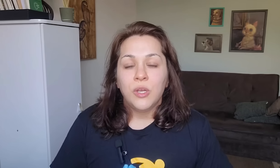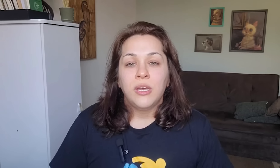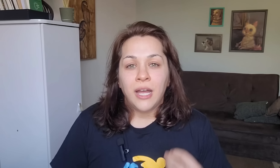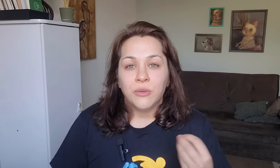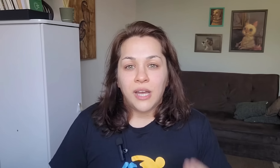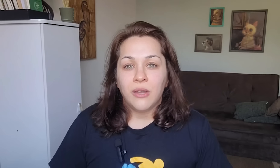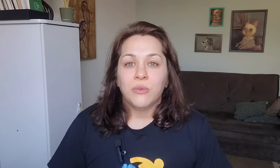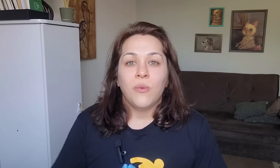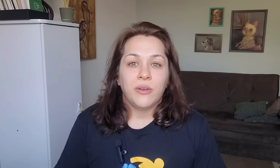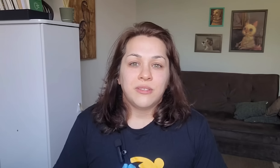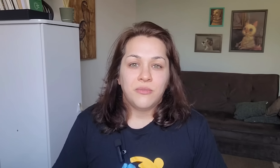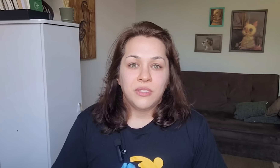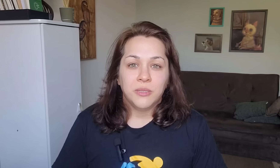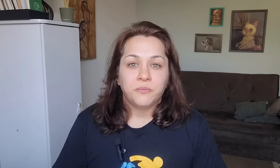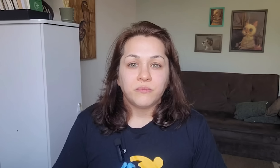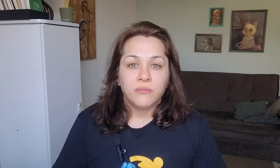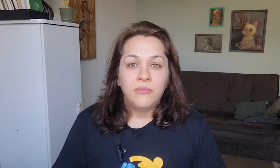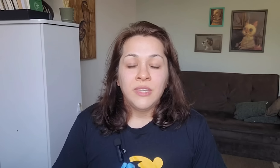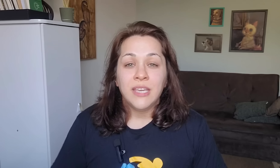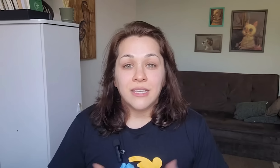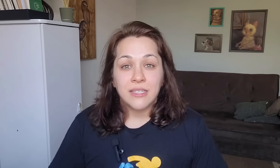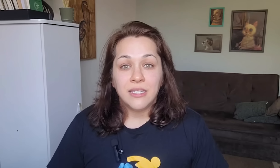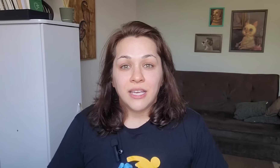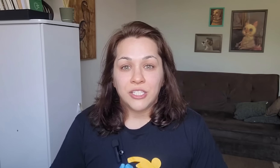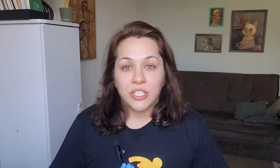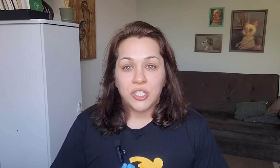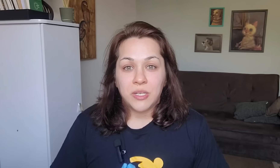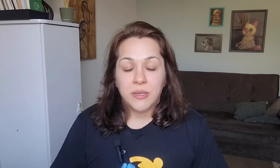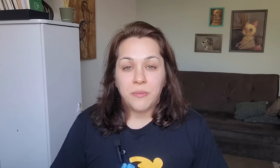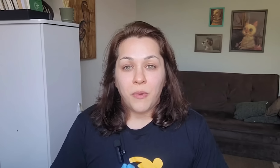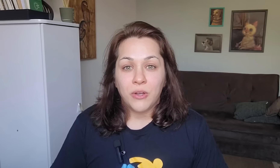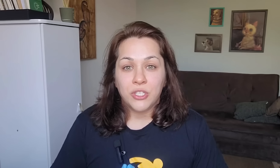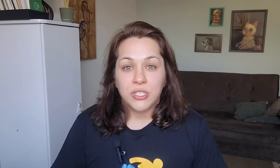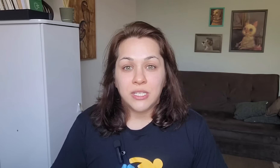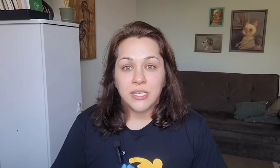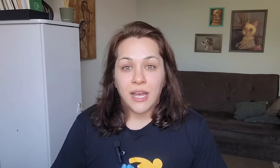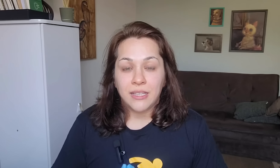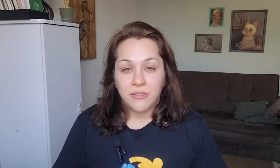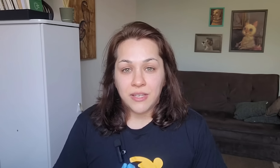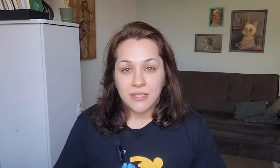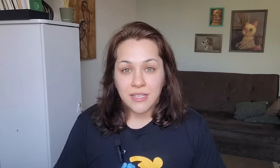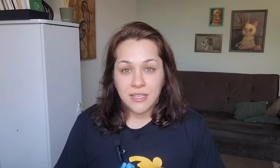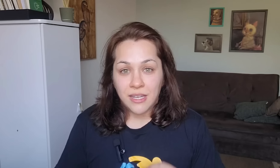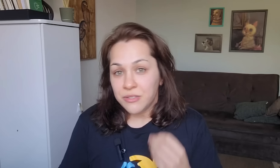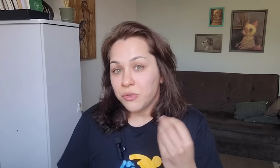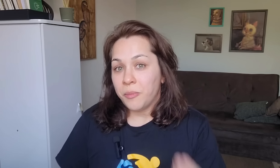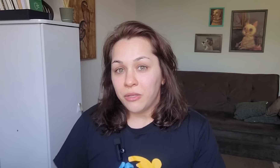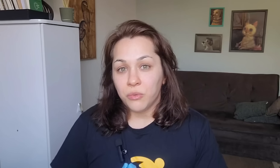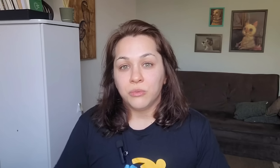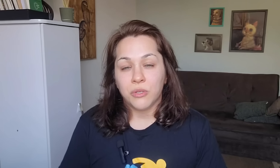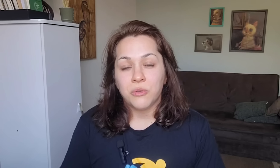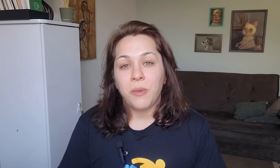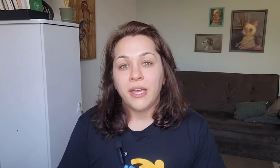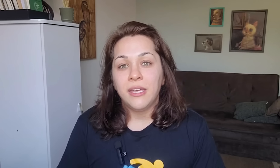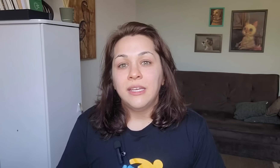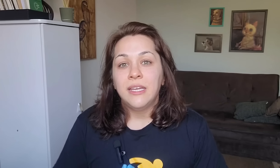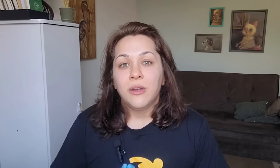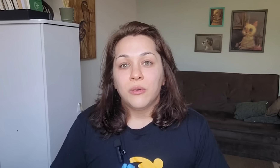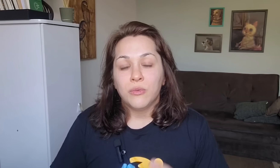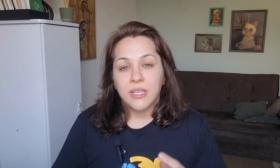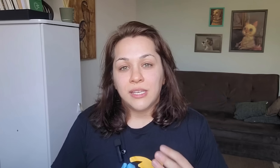servi-lo, adorá-lo com a nossa vida. E assim a gente pode, através desse relacionamento com o nosso